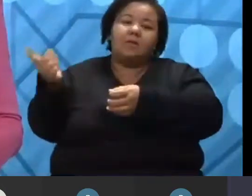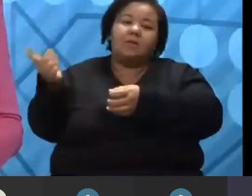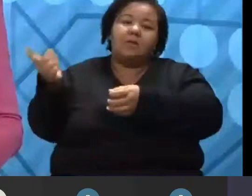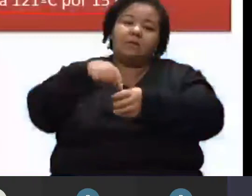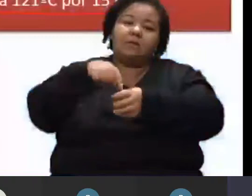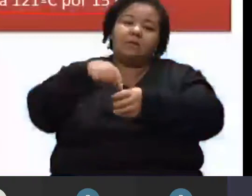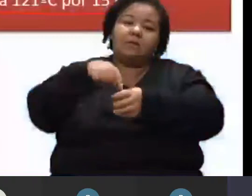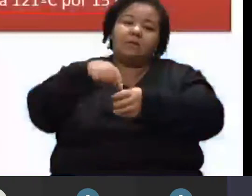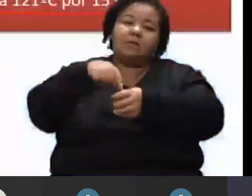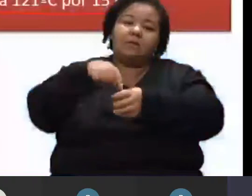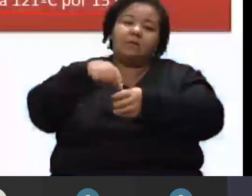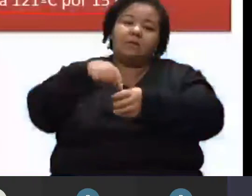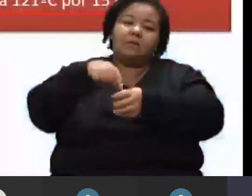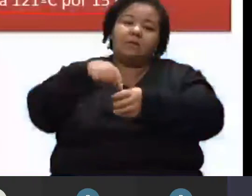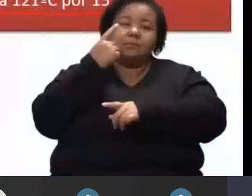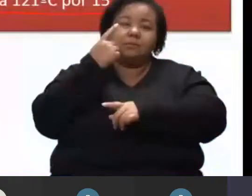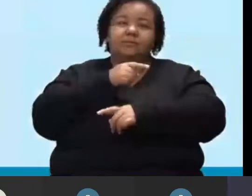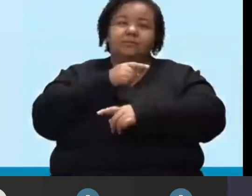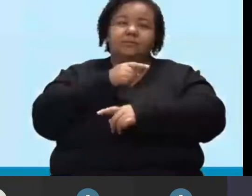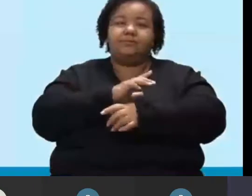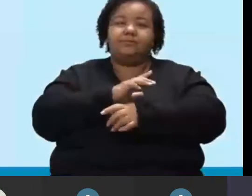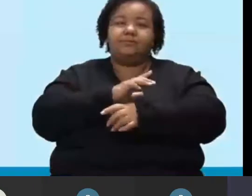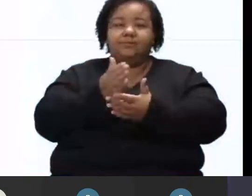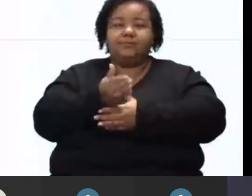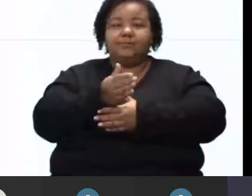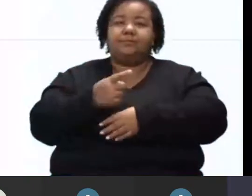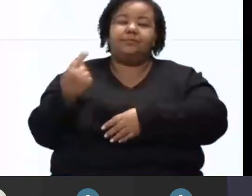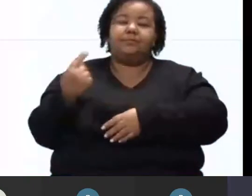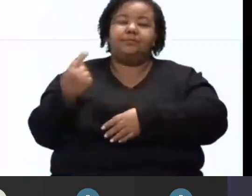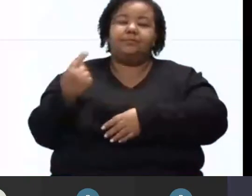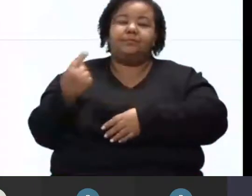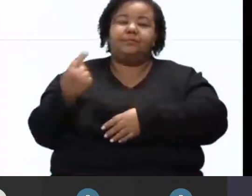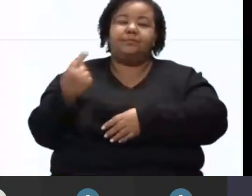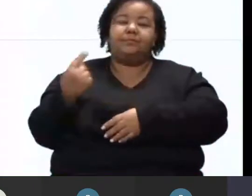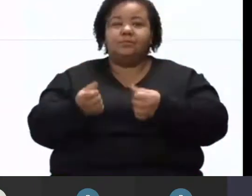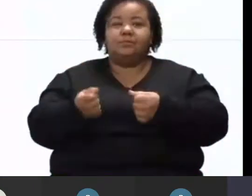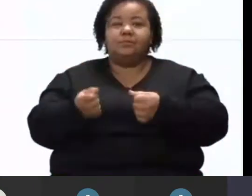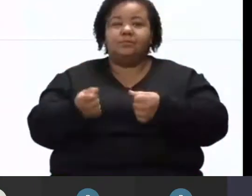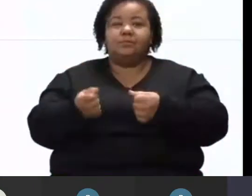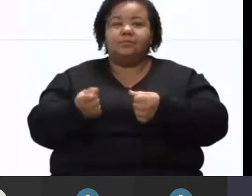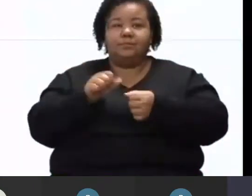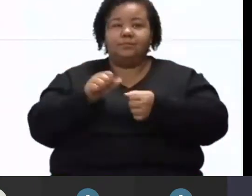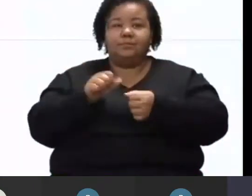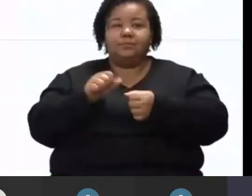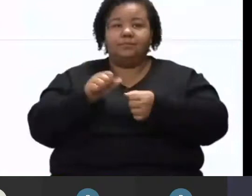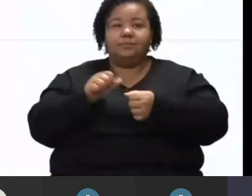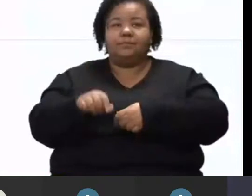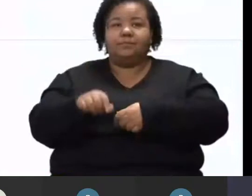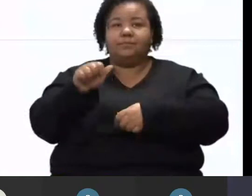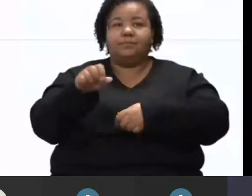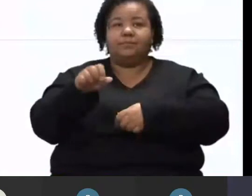temos ali a parte que nós vamos fazer ali